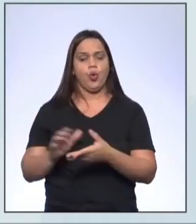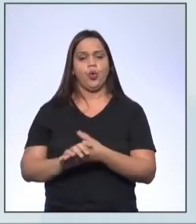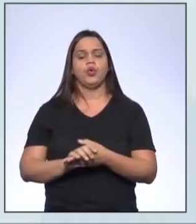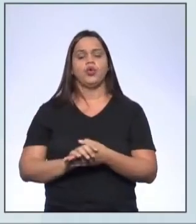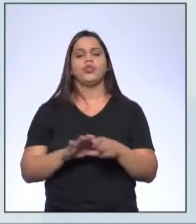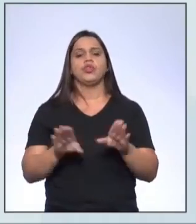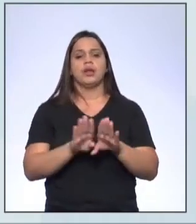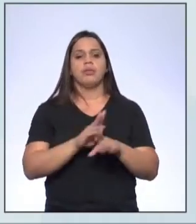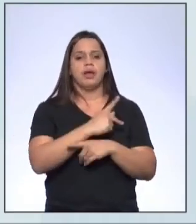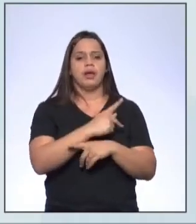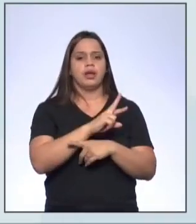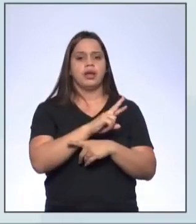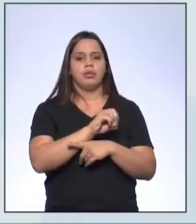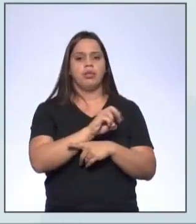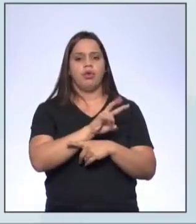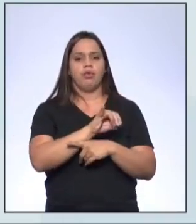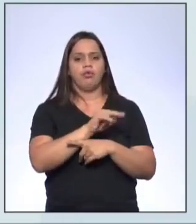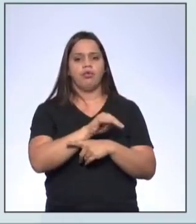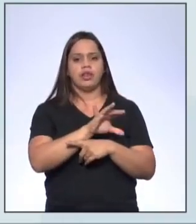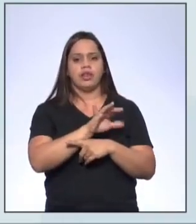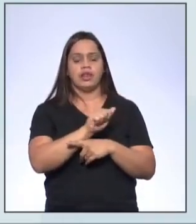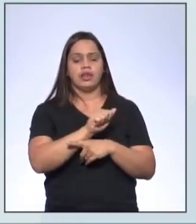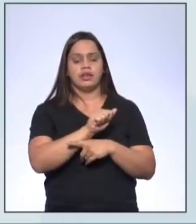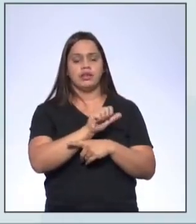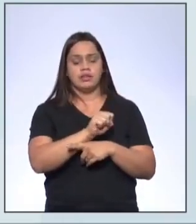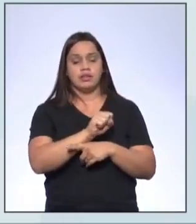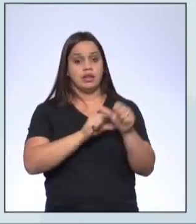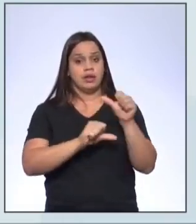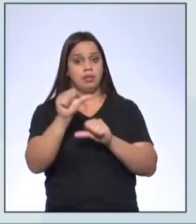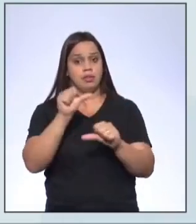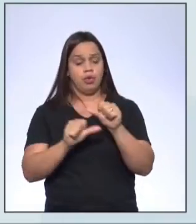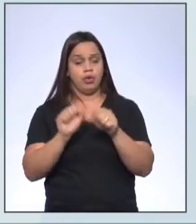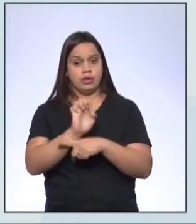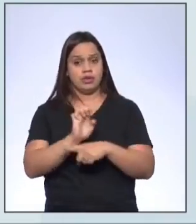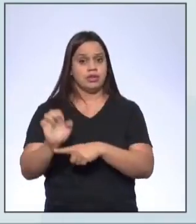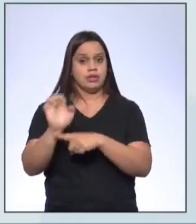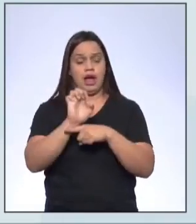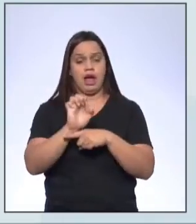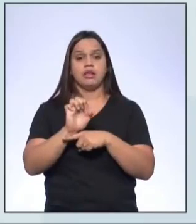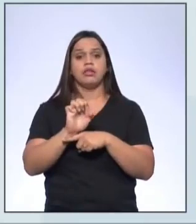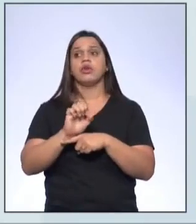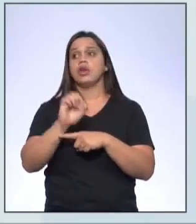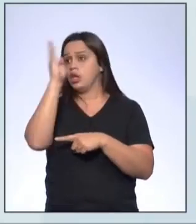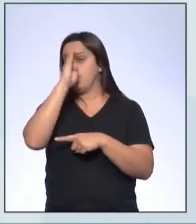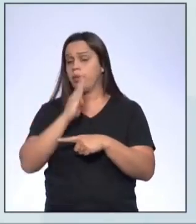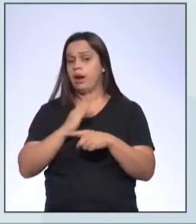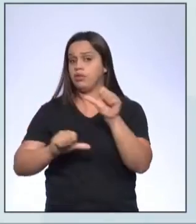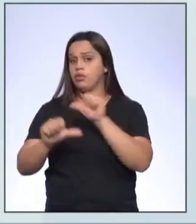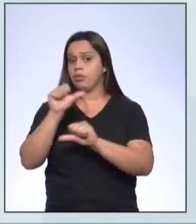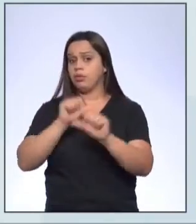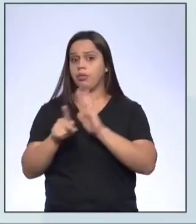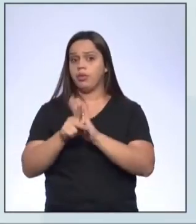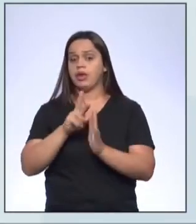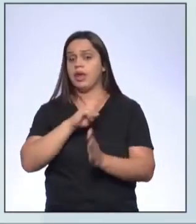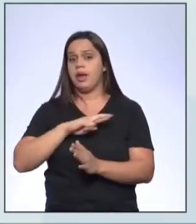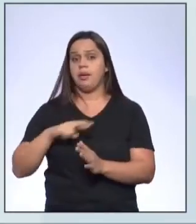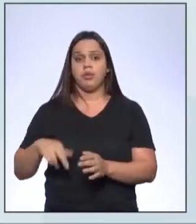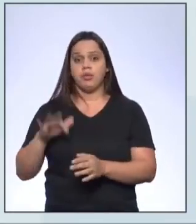que depois se transformam em estados, aí, né, o Brasil que transforma aí numa república federativa. Então, é interessante mostrar para vocês